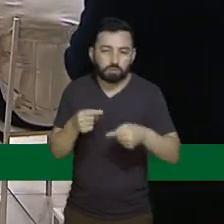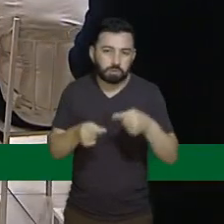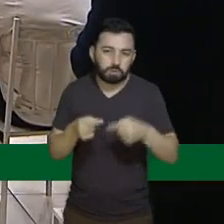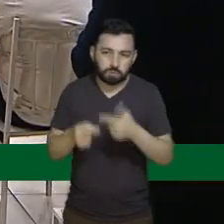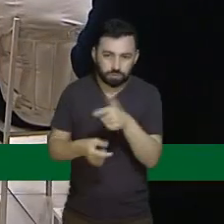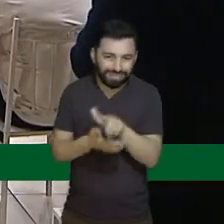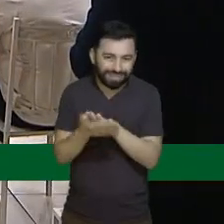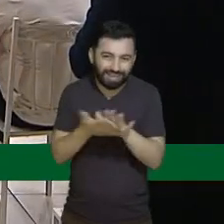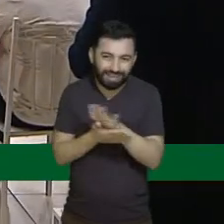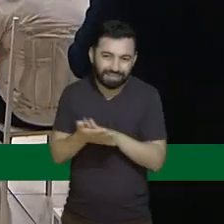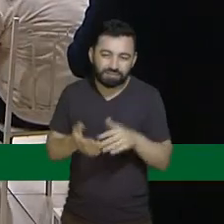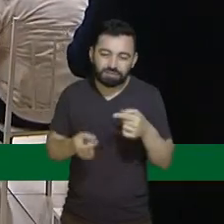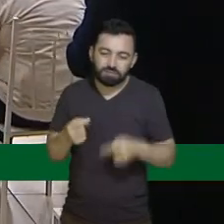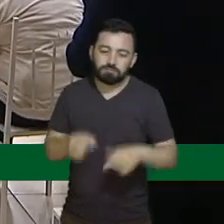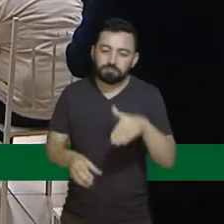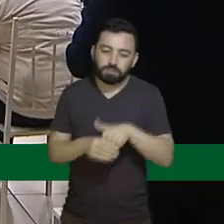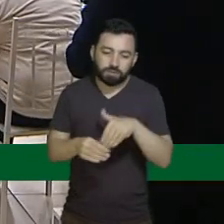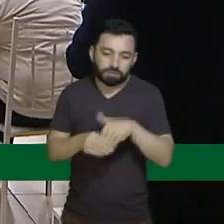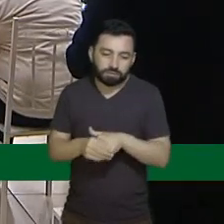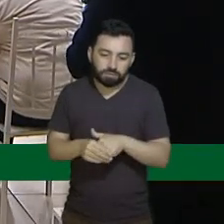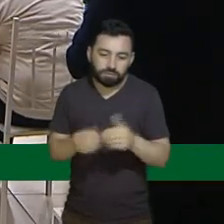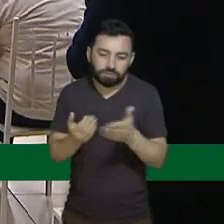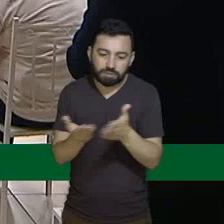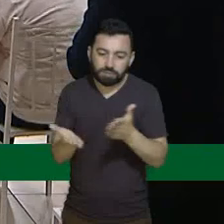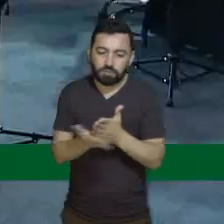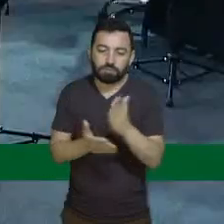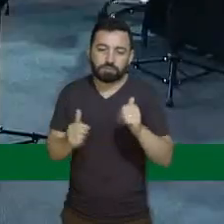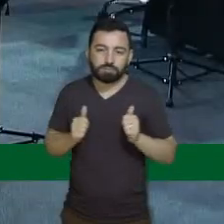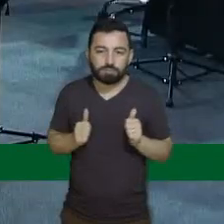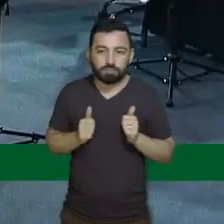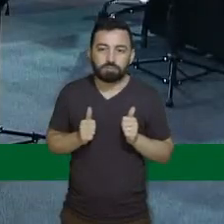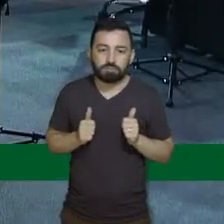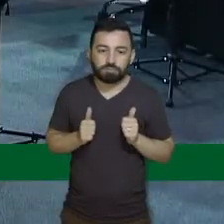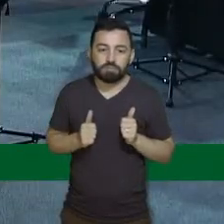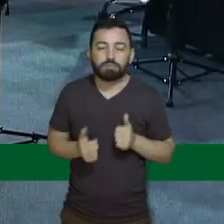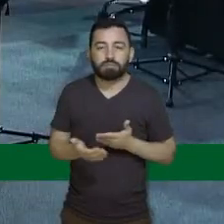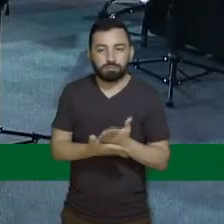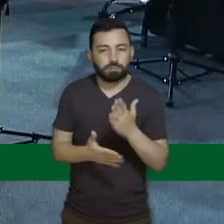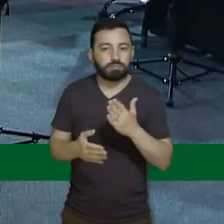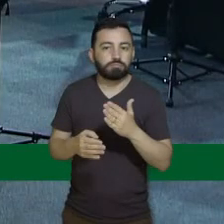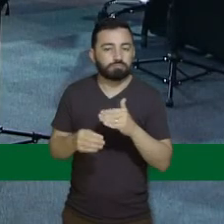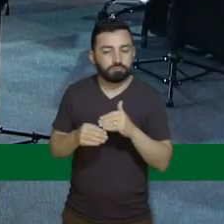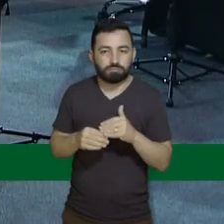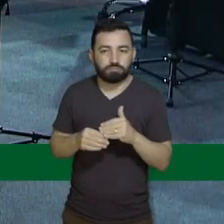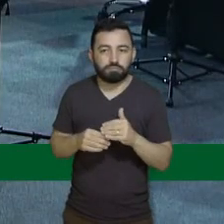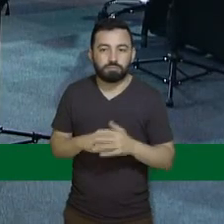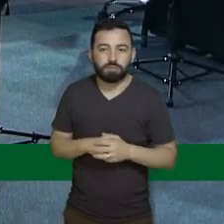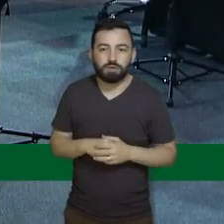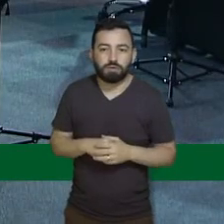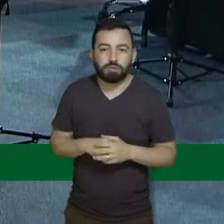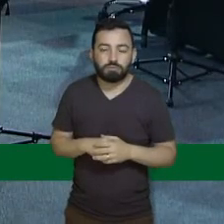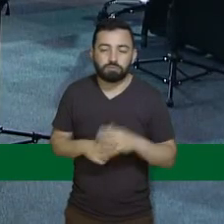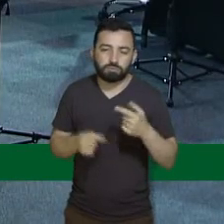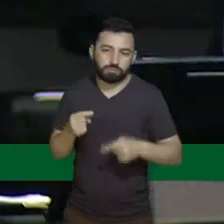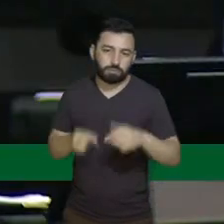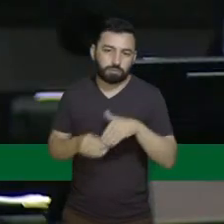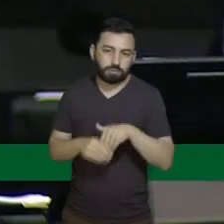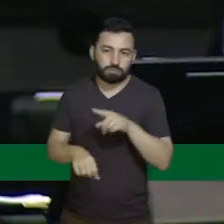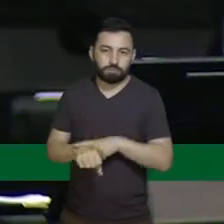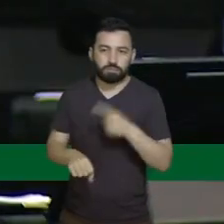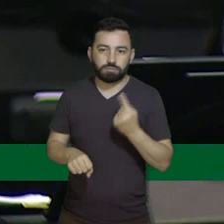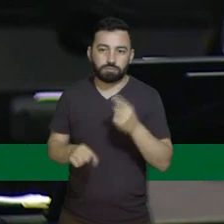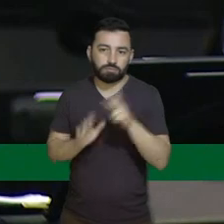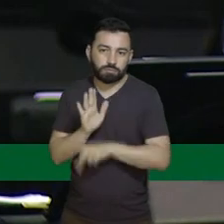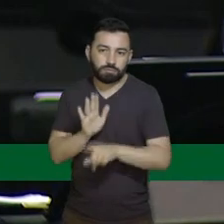quem queira discutir, em votação. Deputados que aprovam, permaneçam como se encontram. Aprovado por unanimidade. Discussão e votação em turno único do projeto de